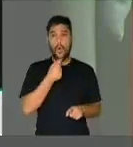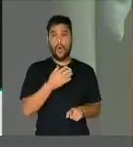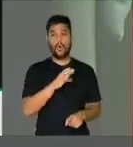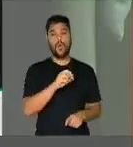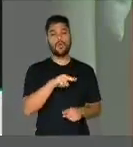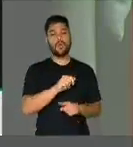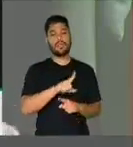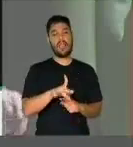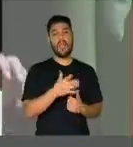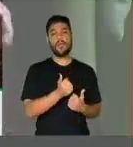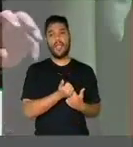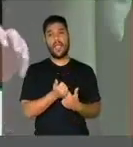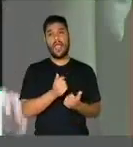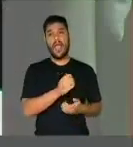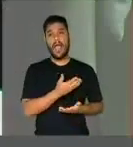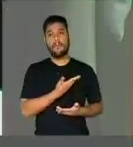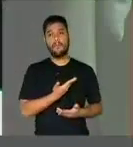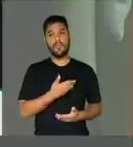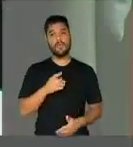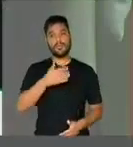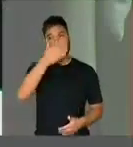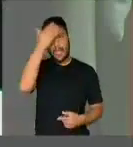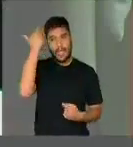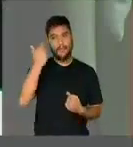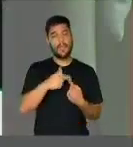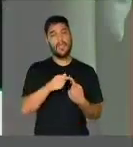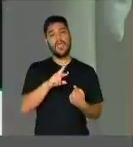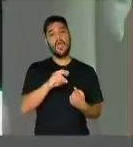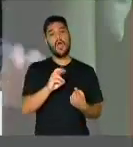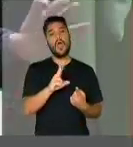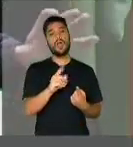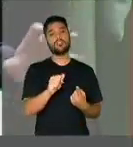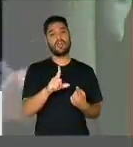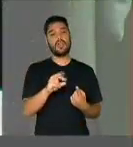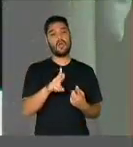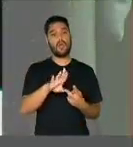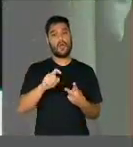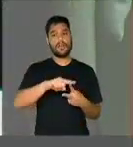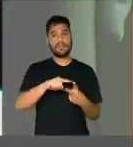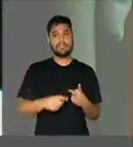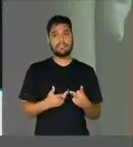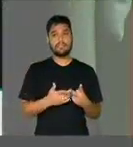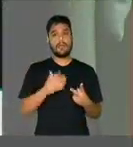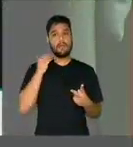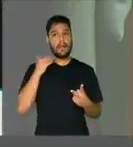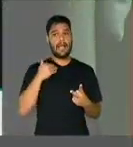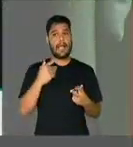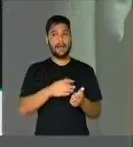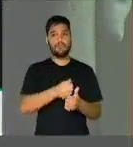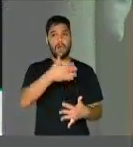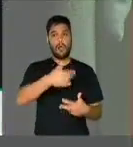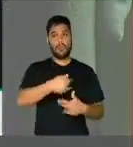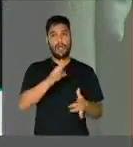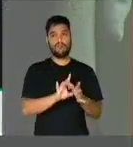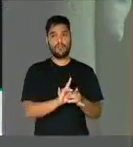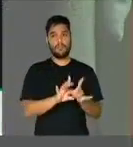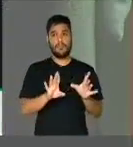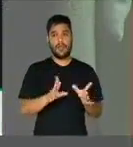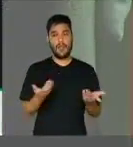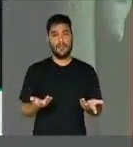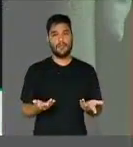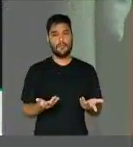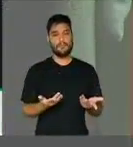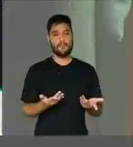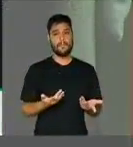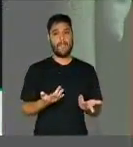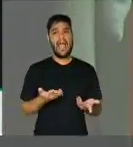e quebra o sigilo do senhor Rocha Loures. O que que o Dr. Wright, que na semana passada liberava